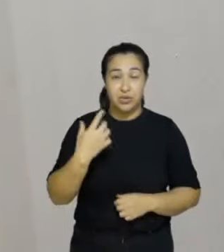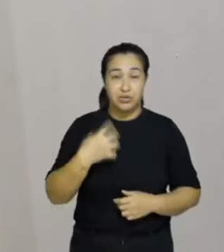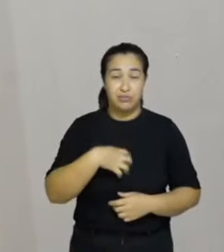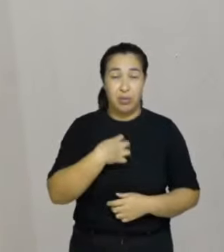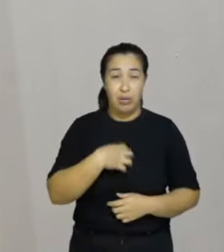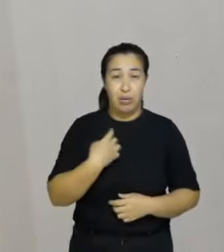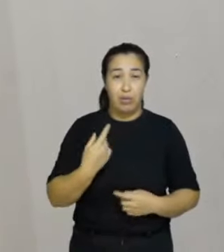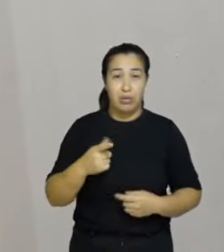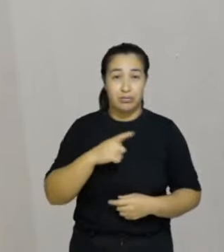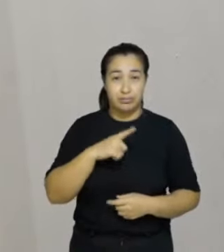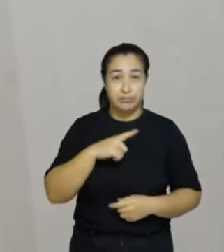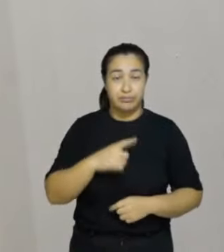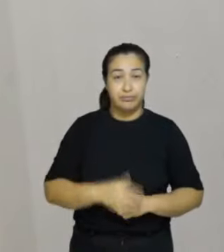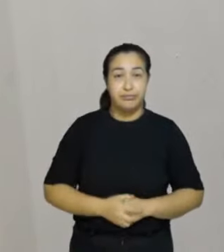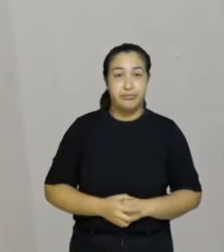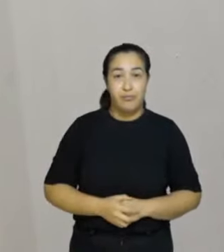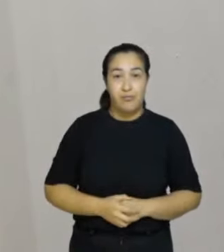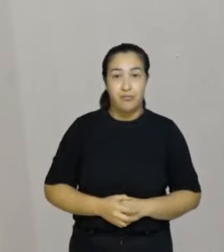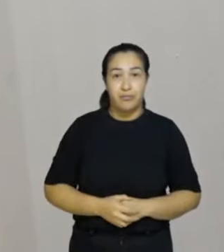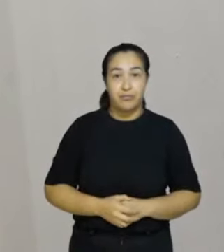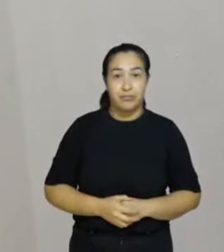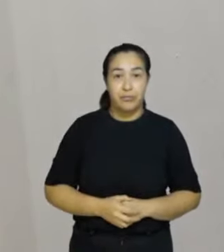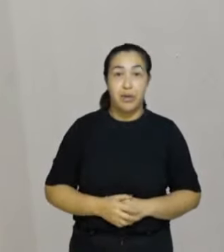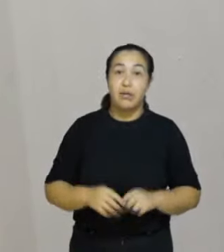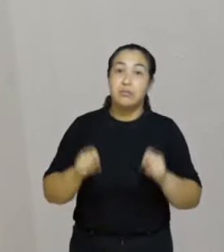É revoltante, nobres colegas. Talvez